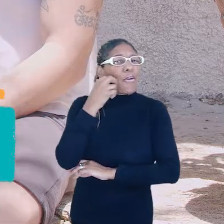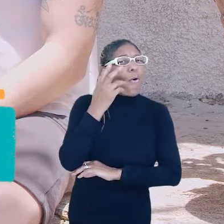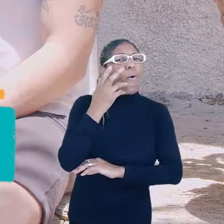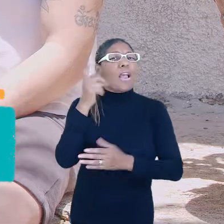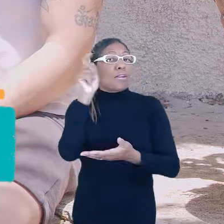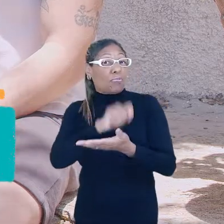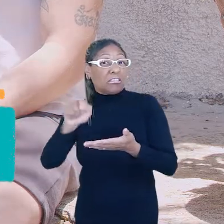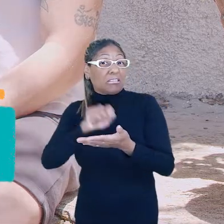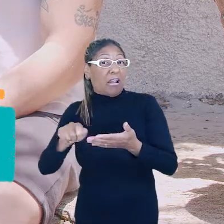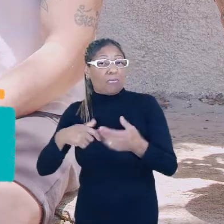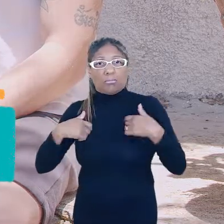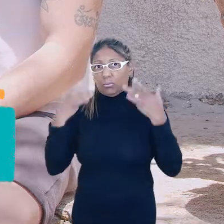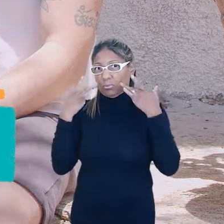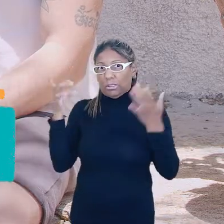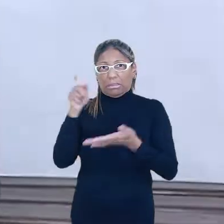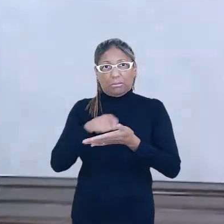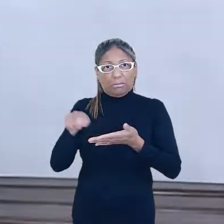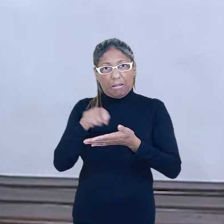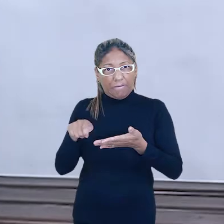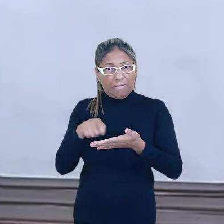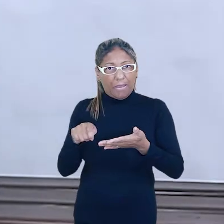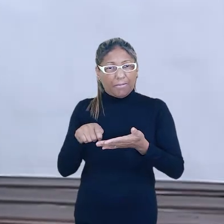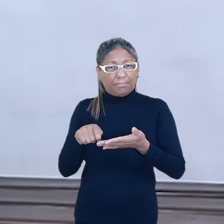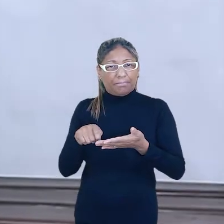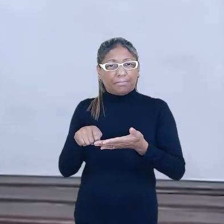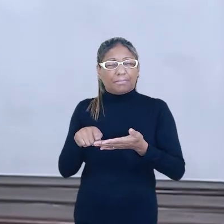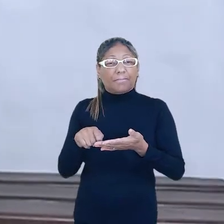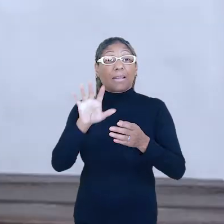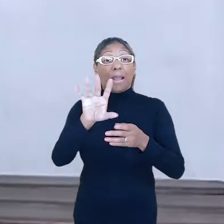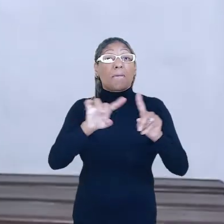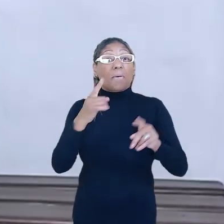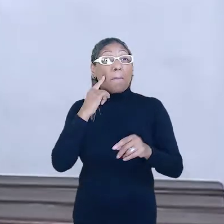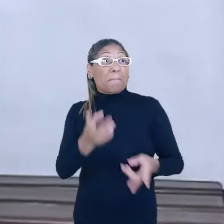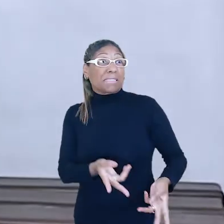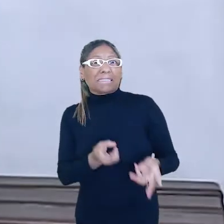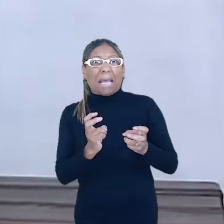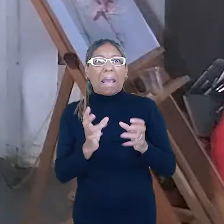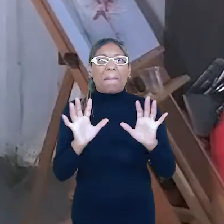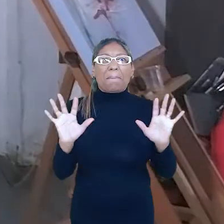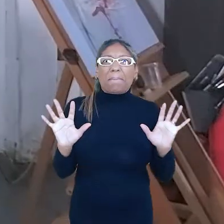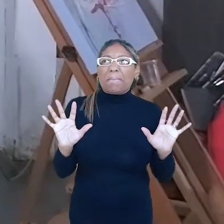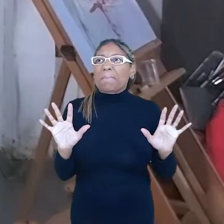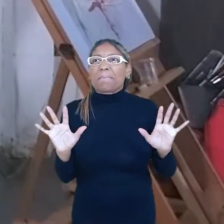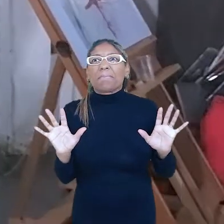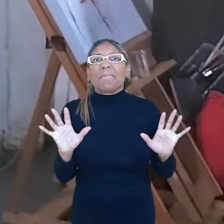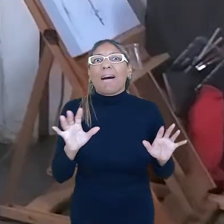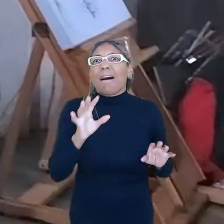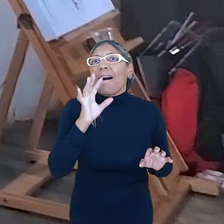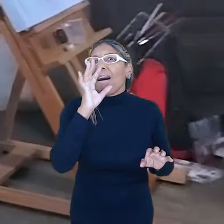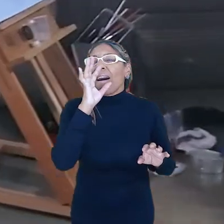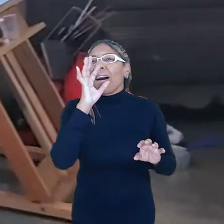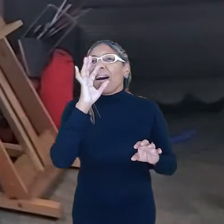tímido. Ah, eu não escrevo poesia. Eu, por exemplo, não sei escrever. 120 dias de sono. E daí você percebe, você tira Pedro Albiero.